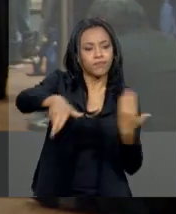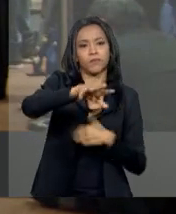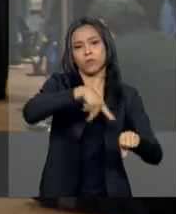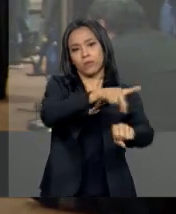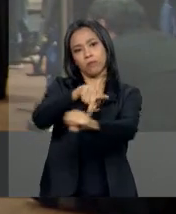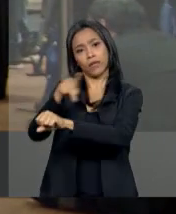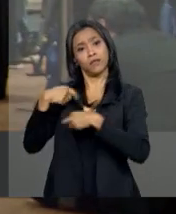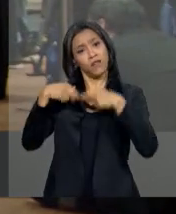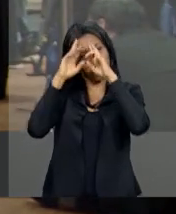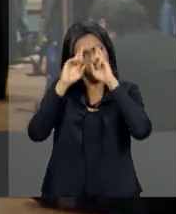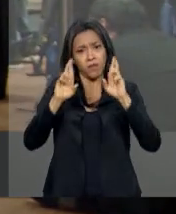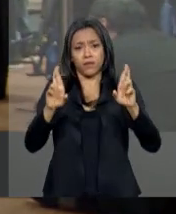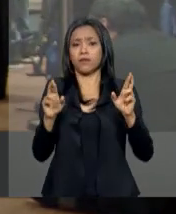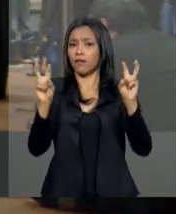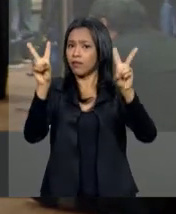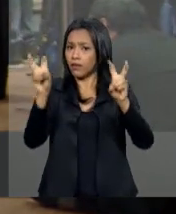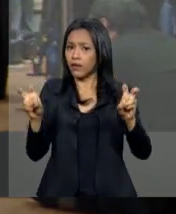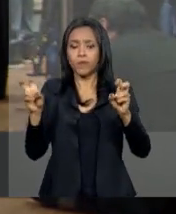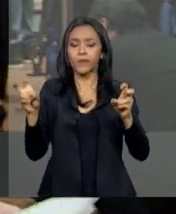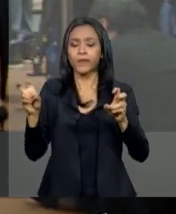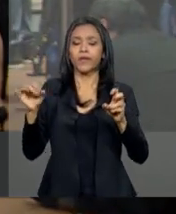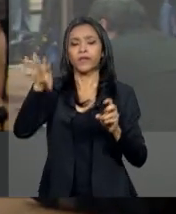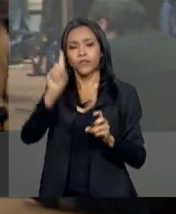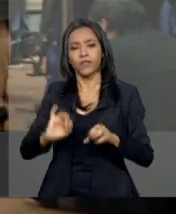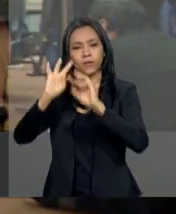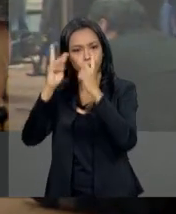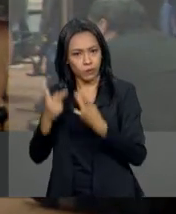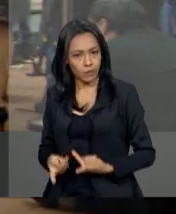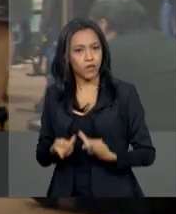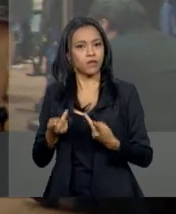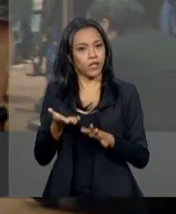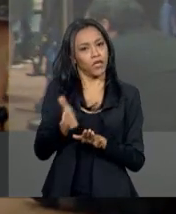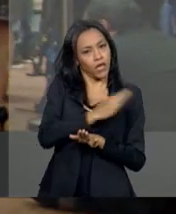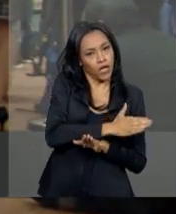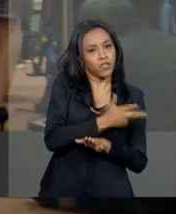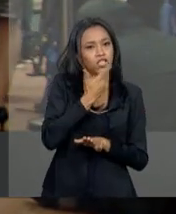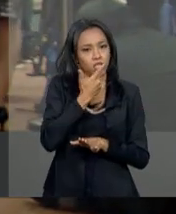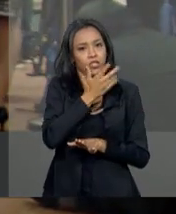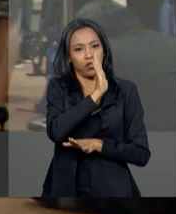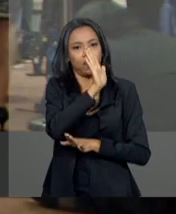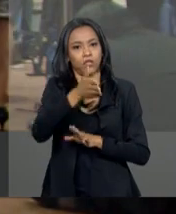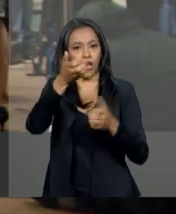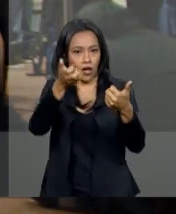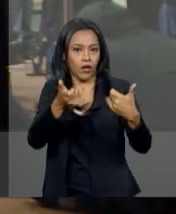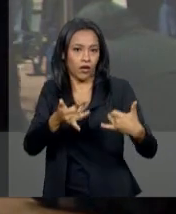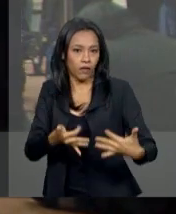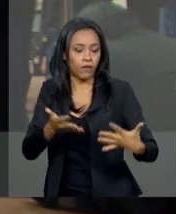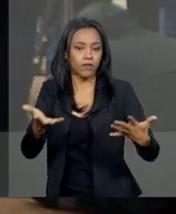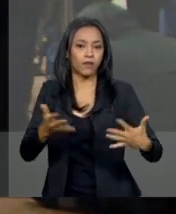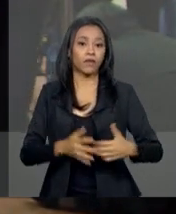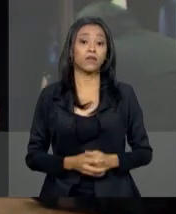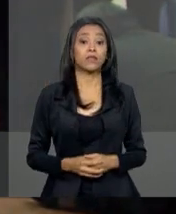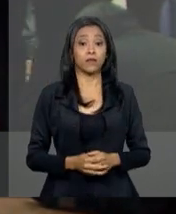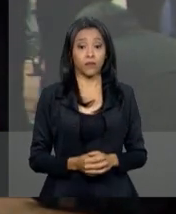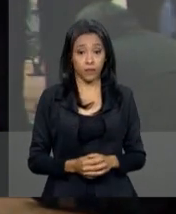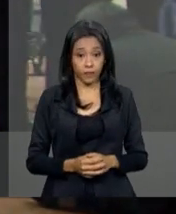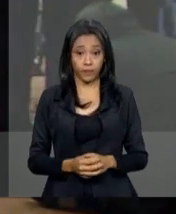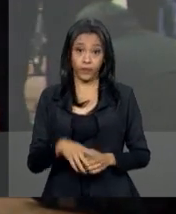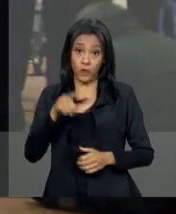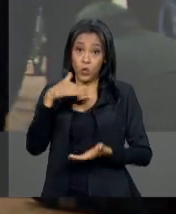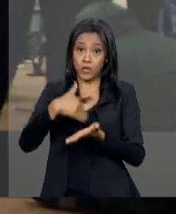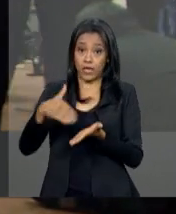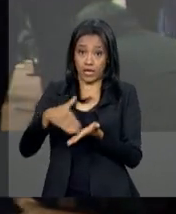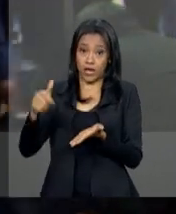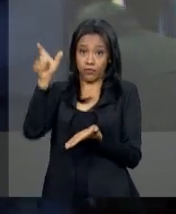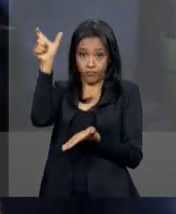respeito a temas como direitos humanos como paula sálvia falava agora há pouco no estúdio o secretário-geral